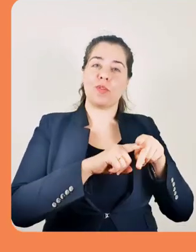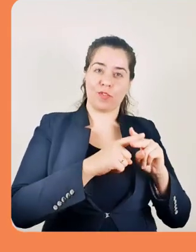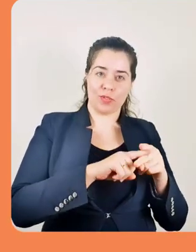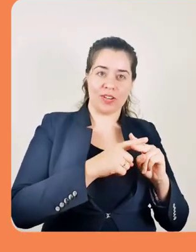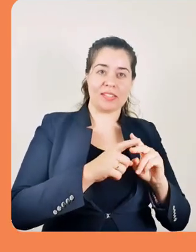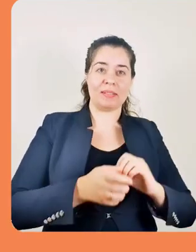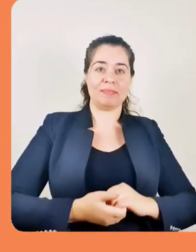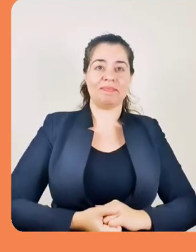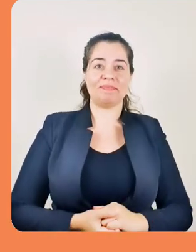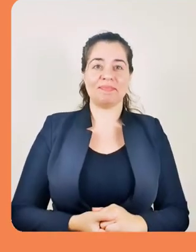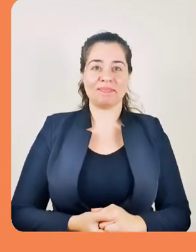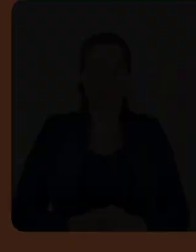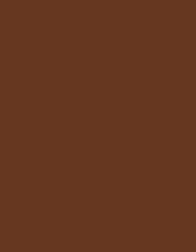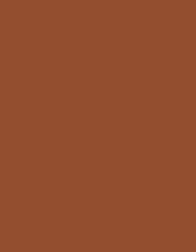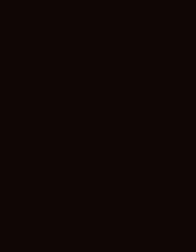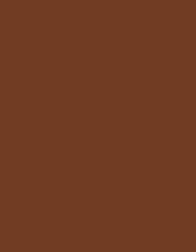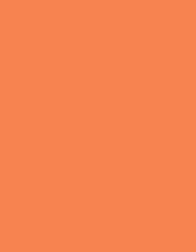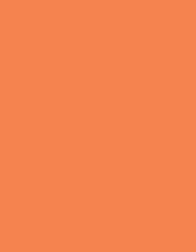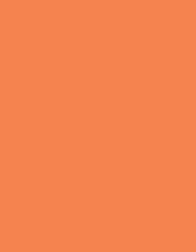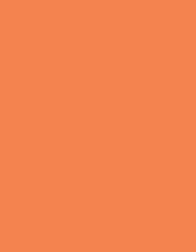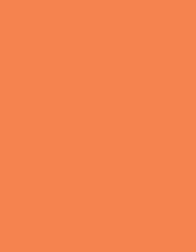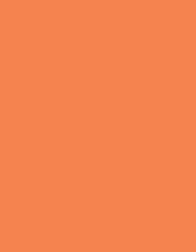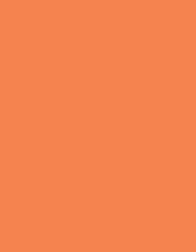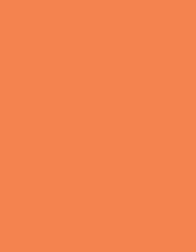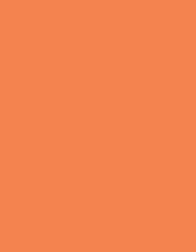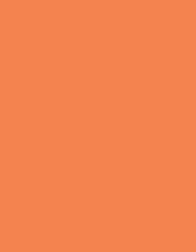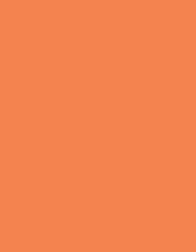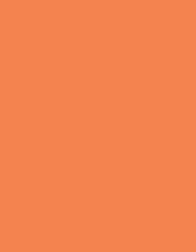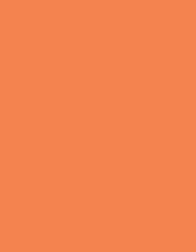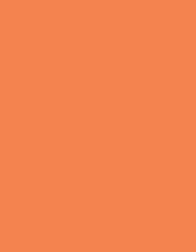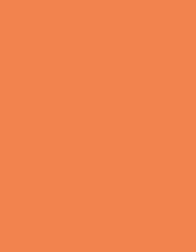veremos as configurações e